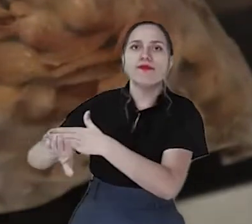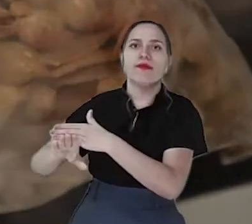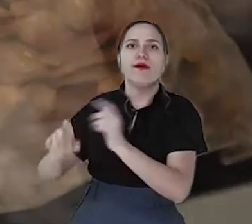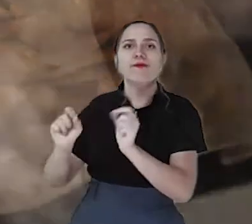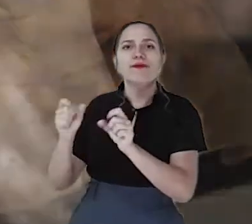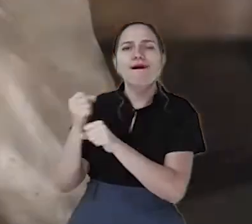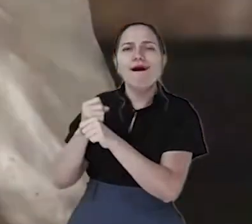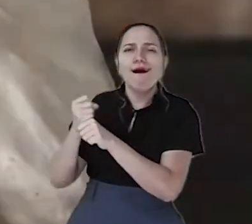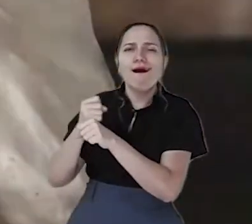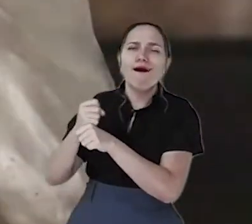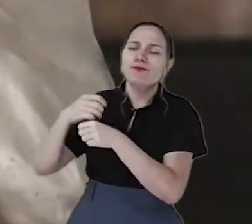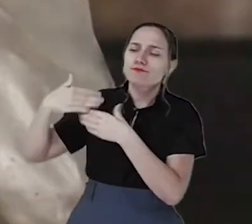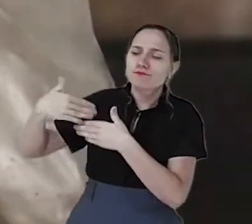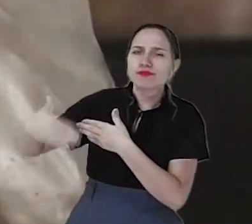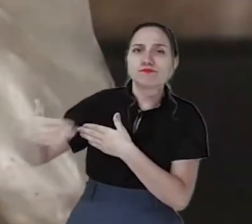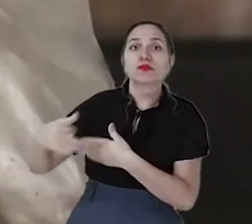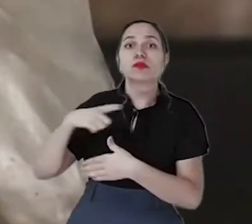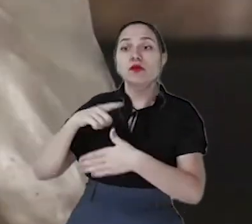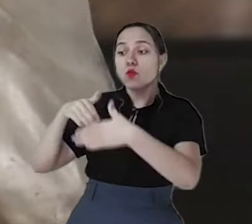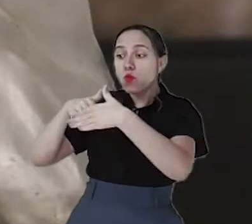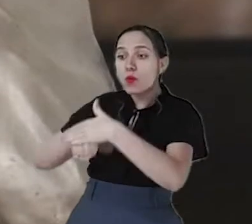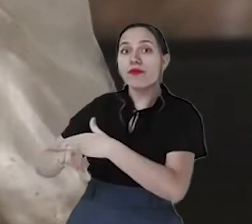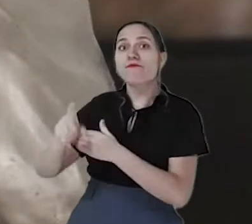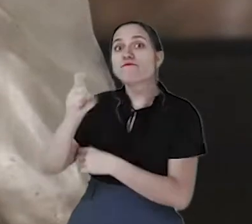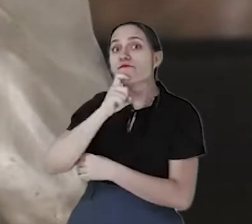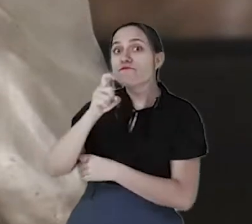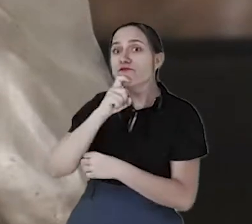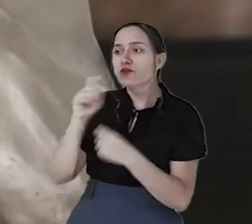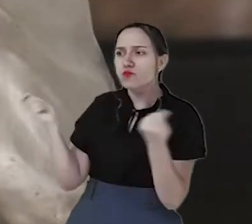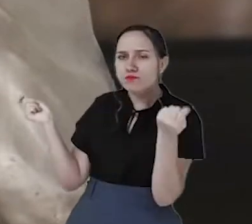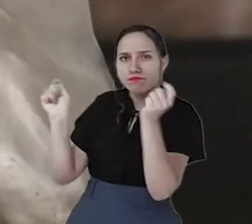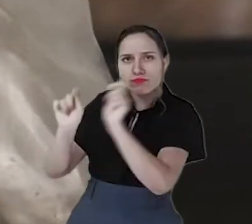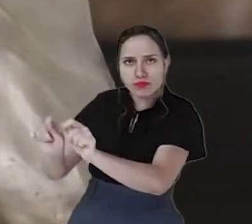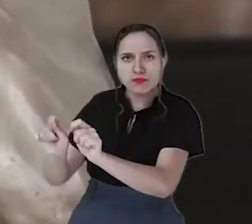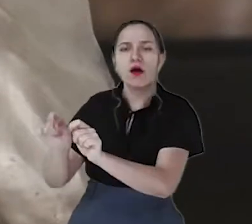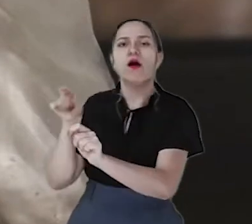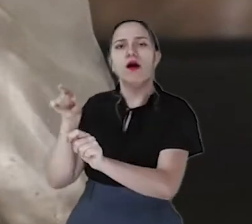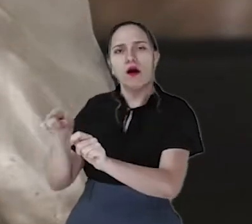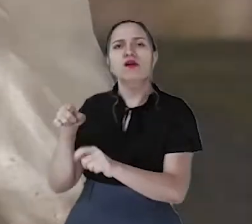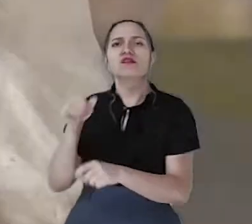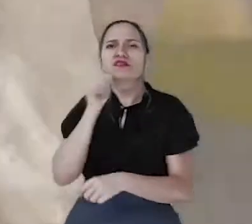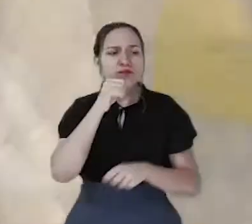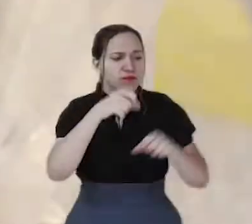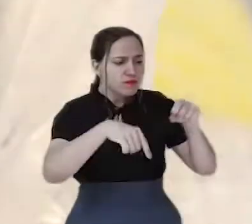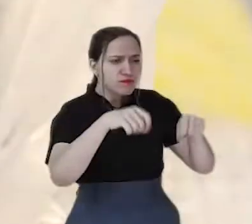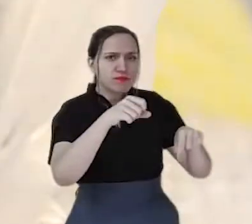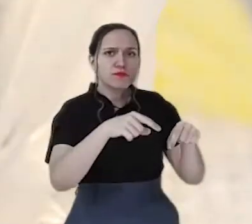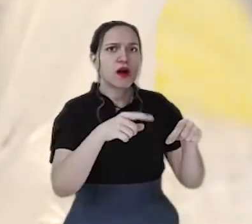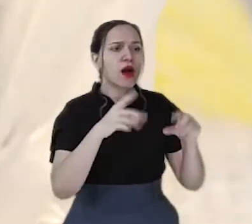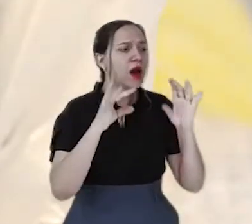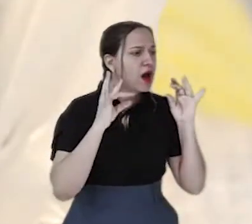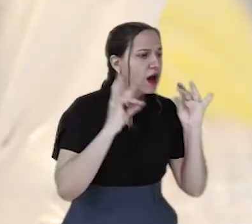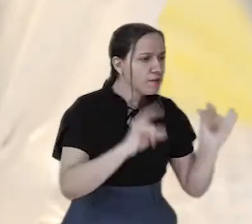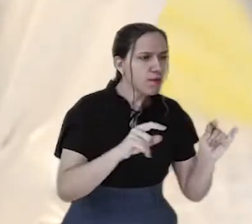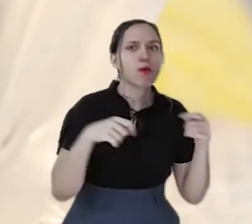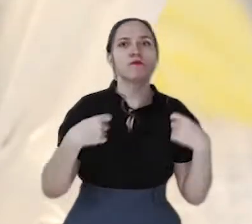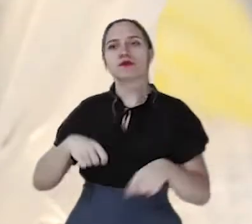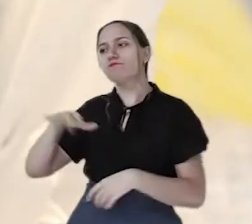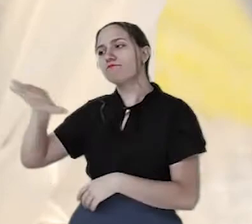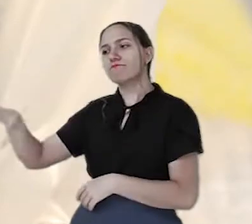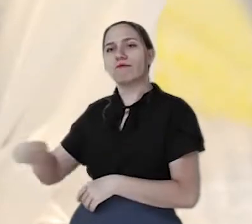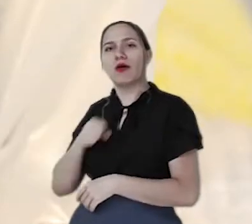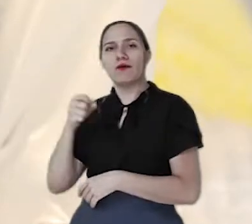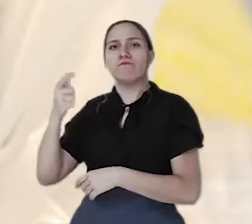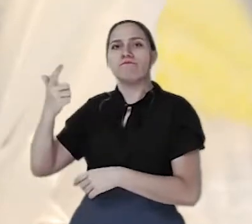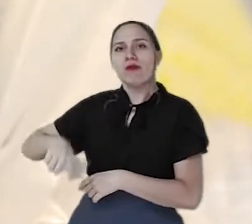que as mudas vão saindo e vão acabando, nós vamos produzindo novas mudas, né. Então nós temos um banco de